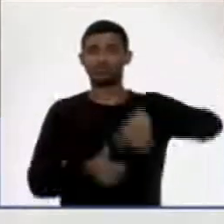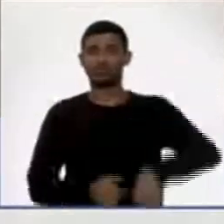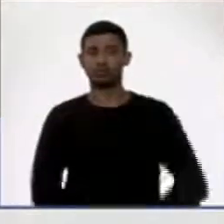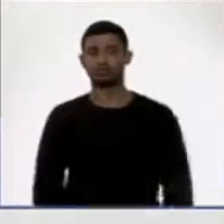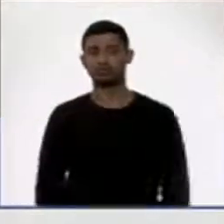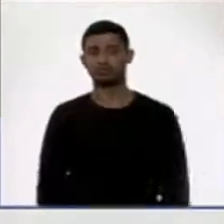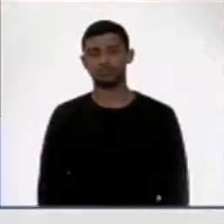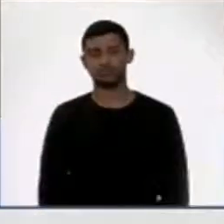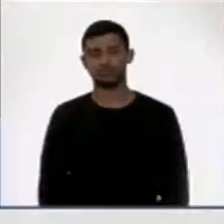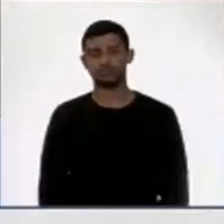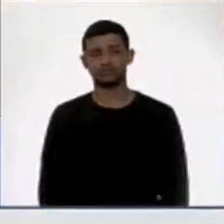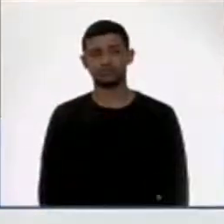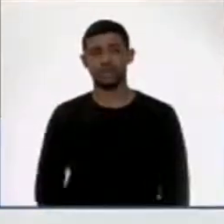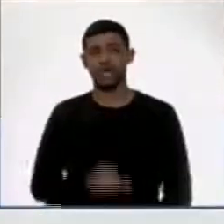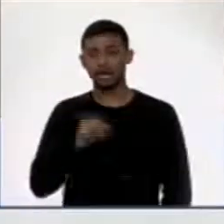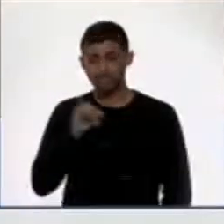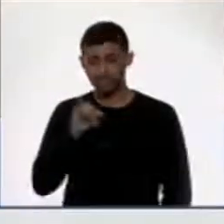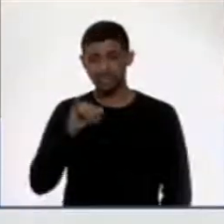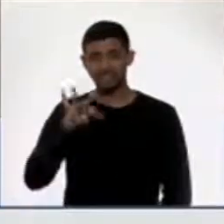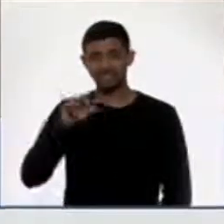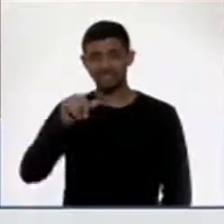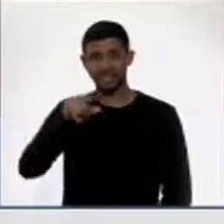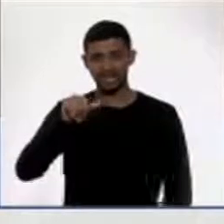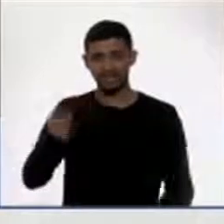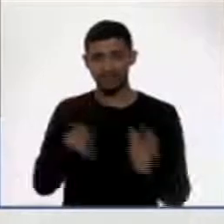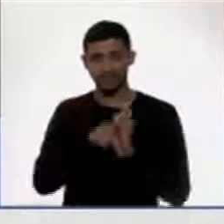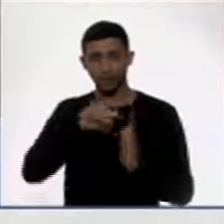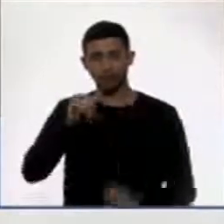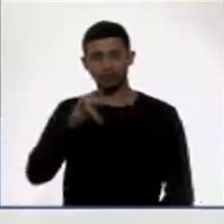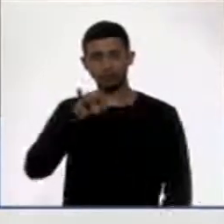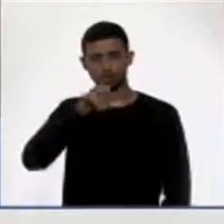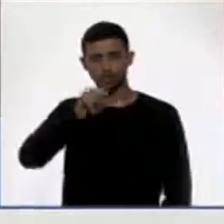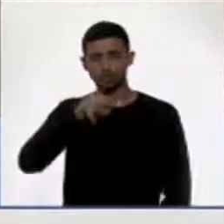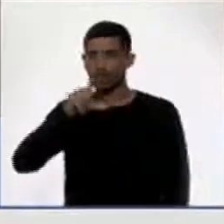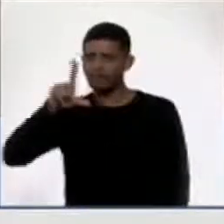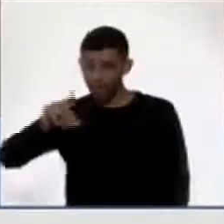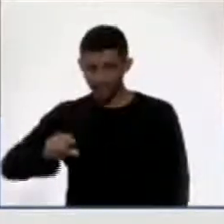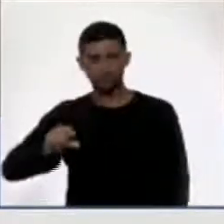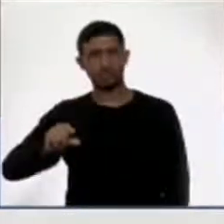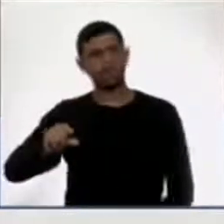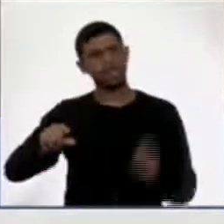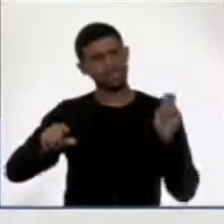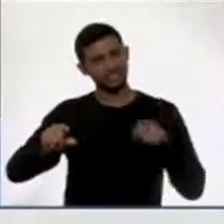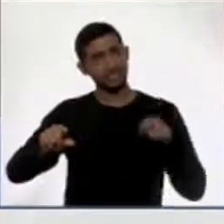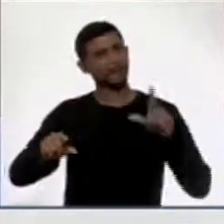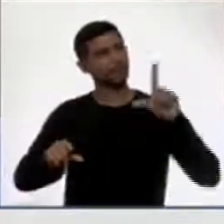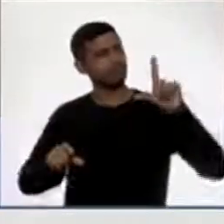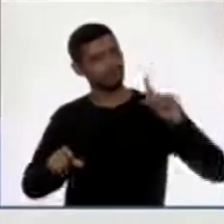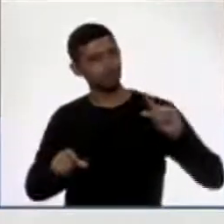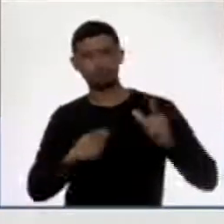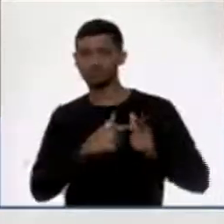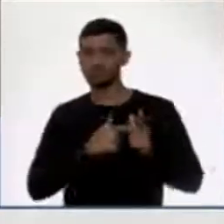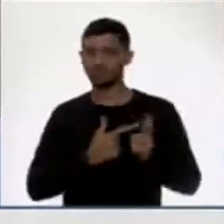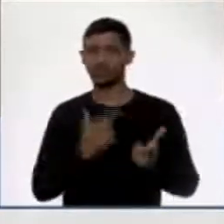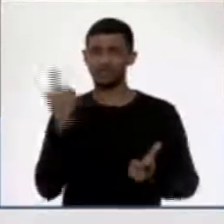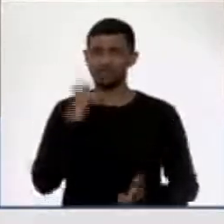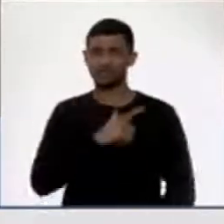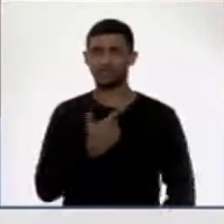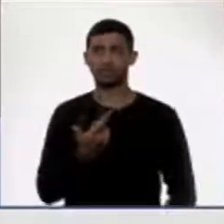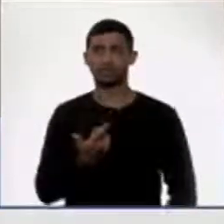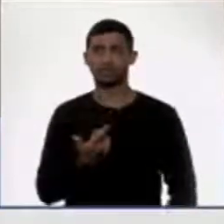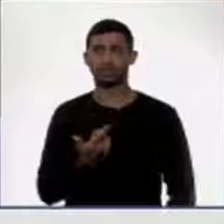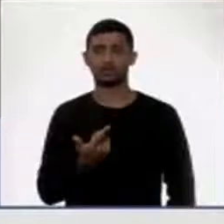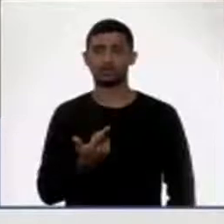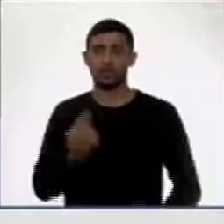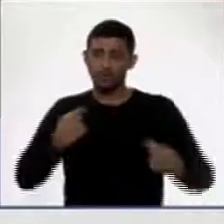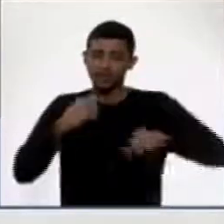Se a gente baixa a nossa taxa de juros, a gente diminui consideravelmente o serviço da dívida, que aliás tem que ser